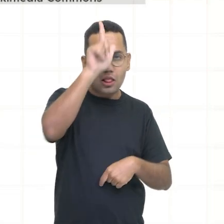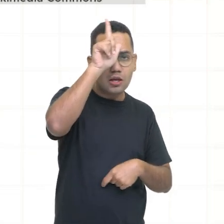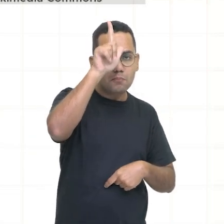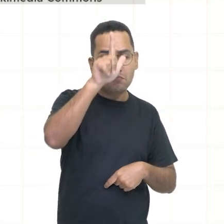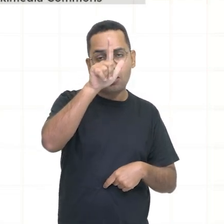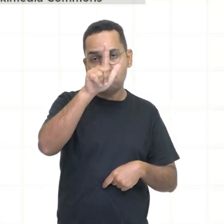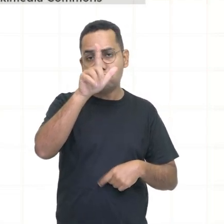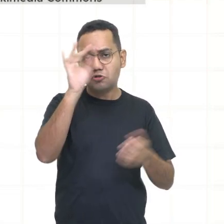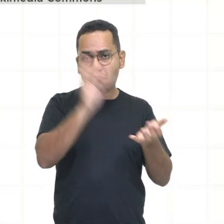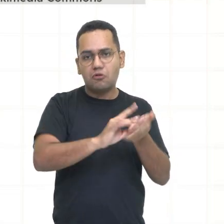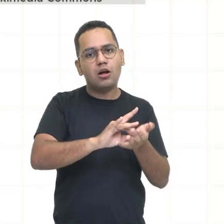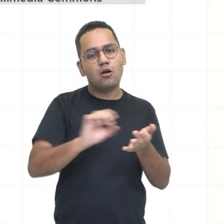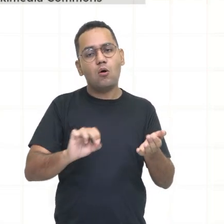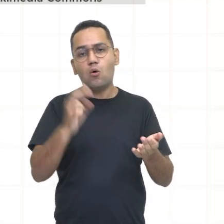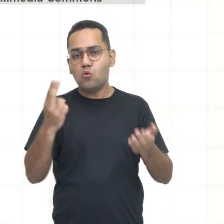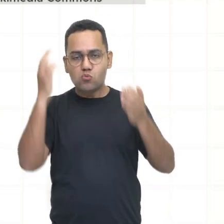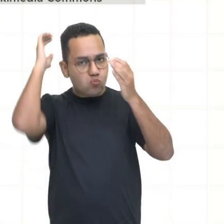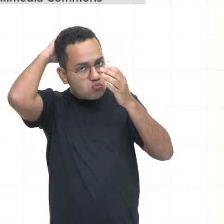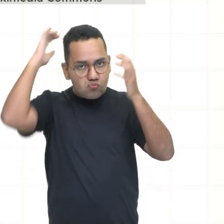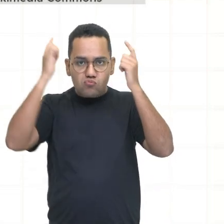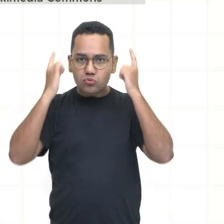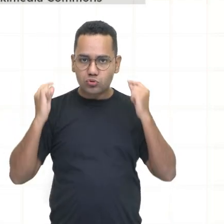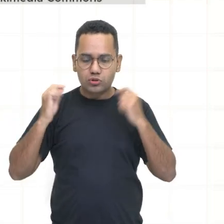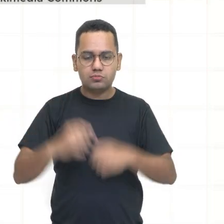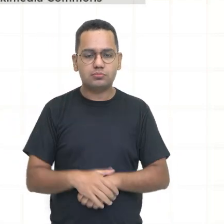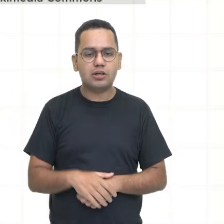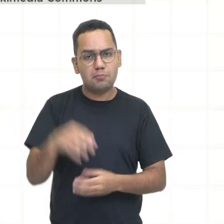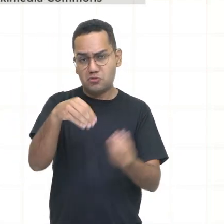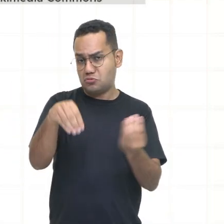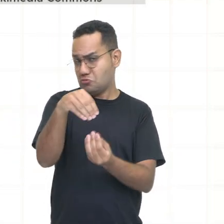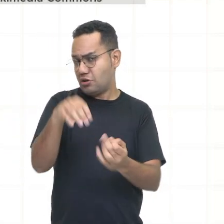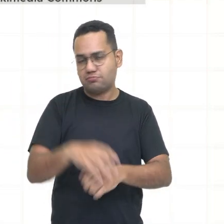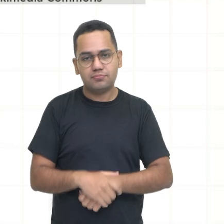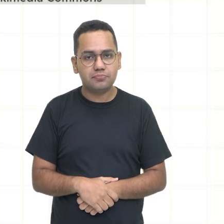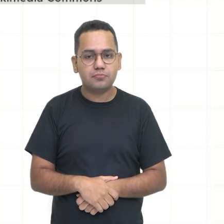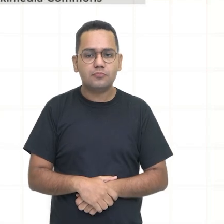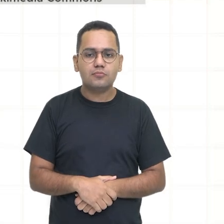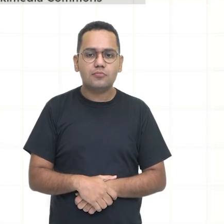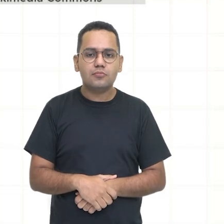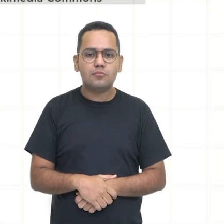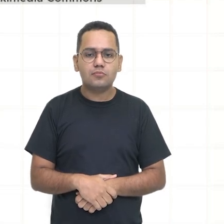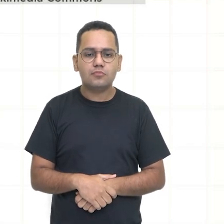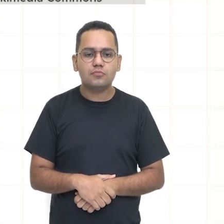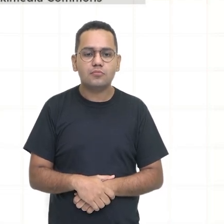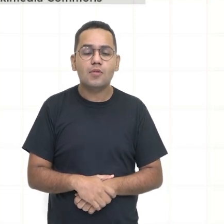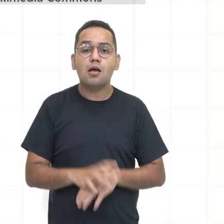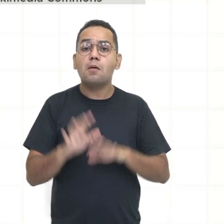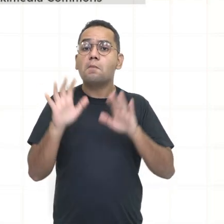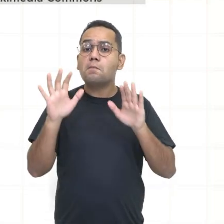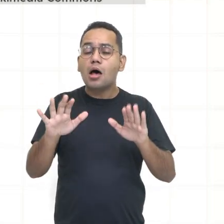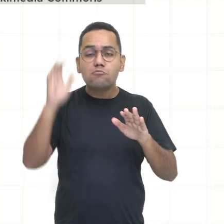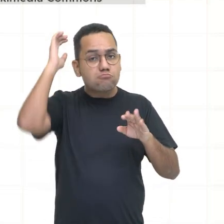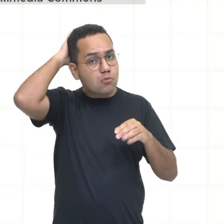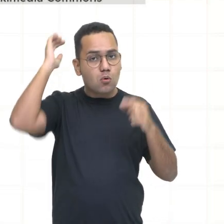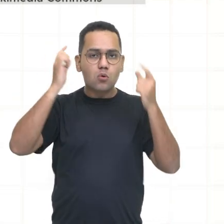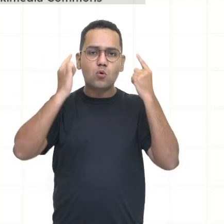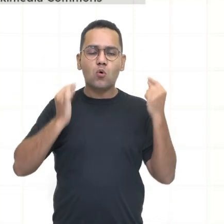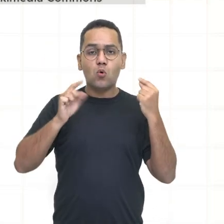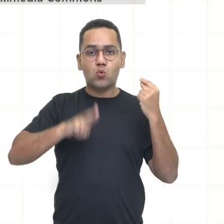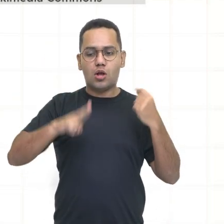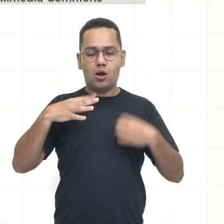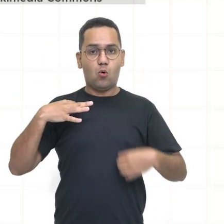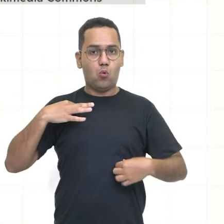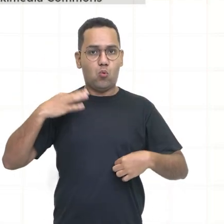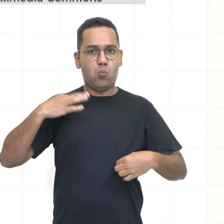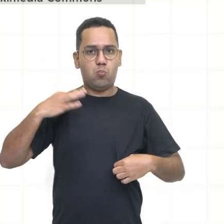nesse contexto de inserção em uma nova sociedade, os judeus começaram a adotar as vestimentas e uma